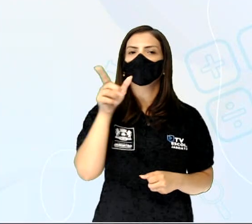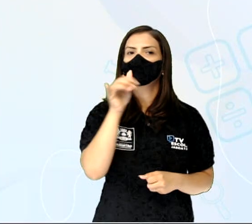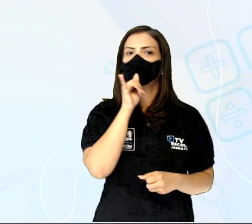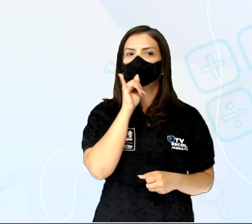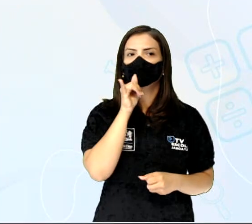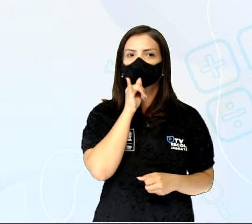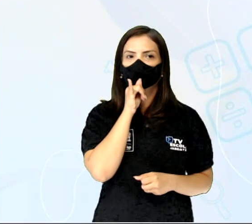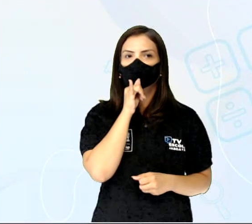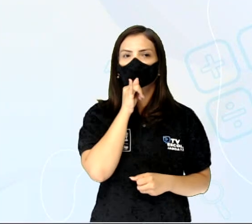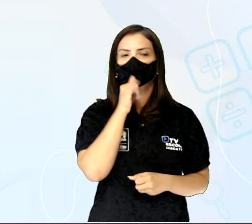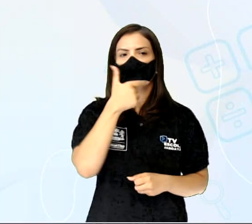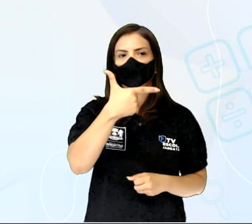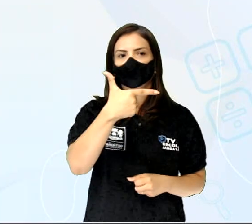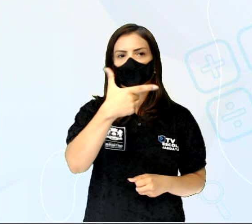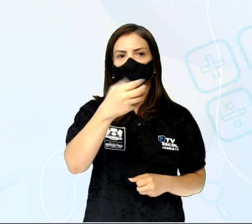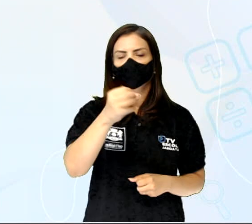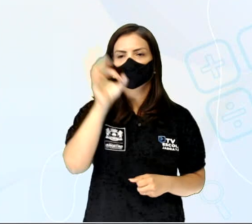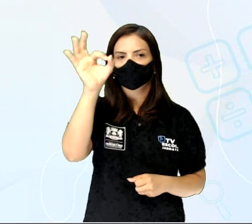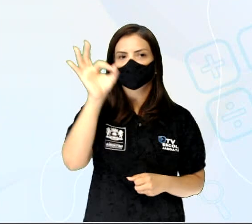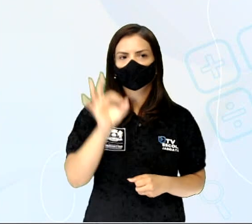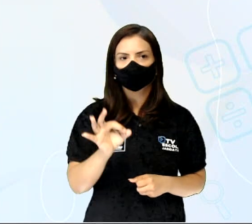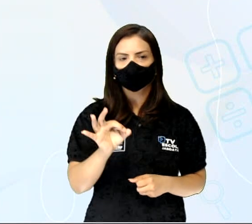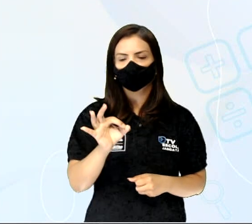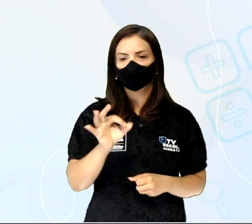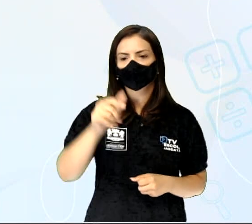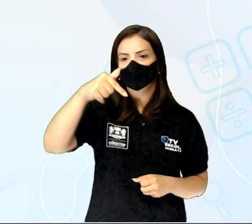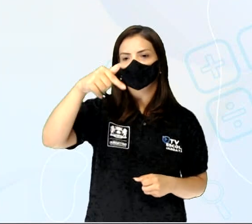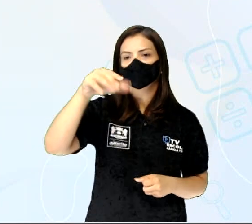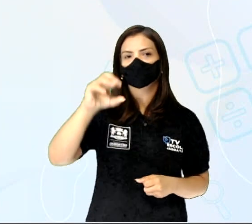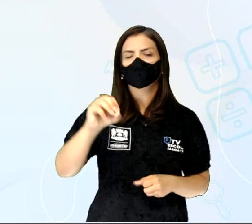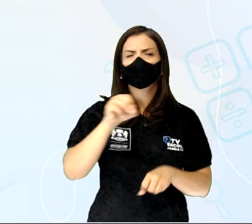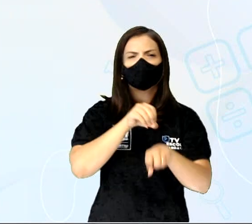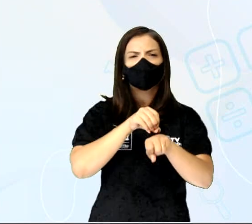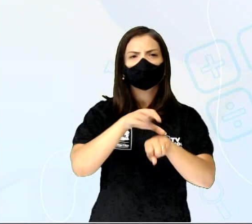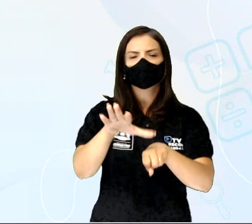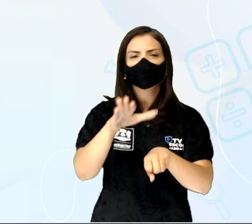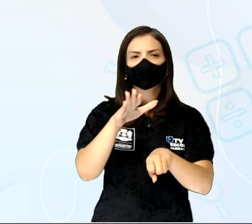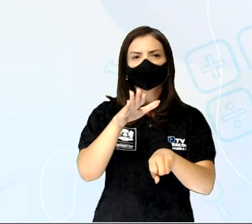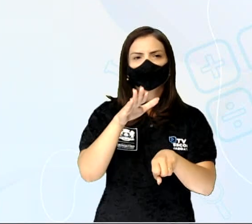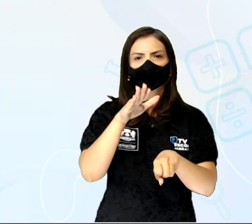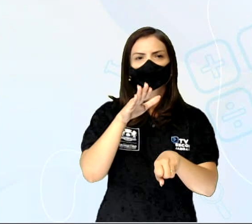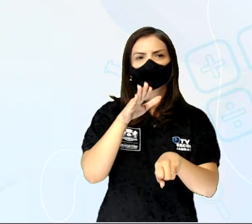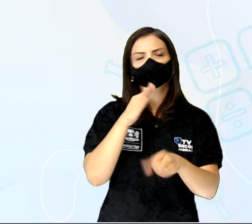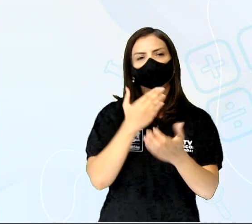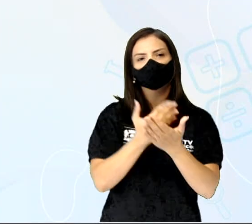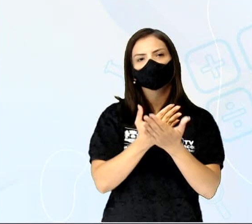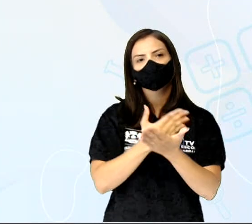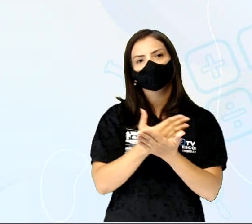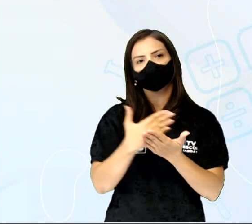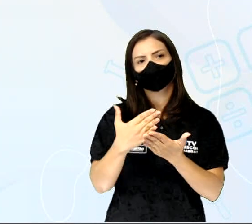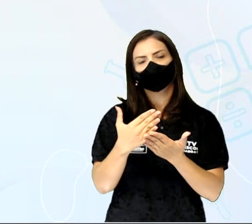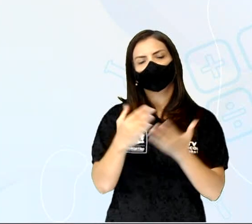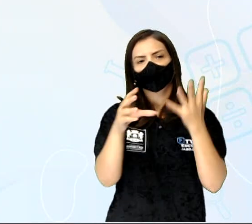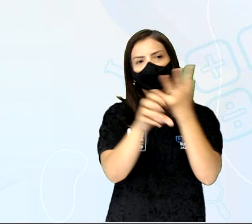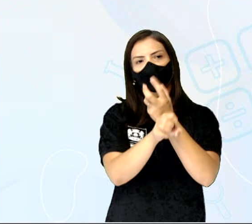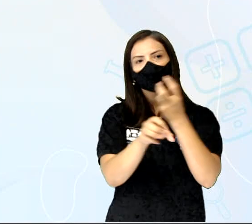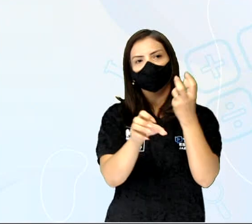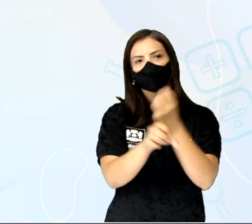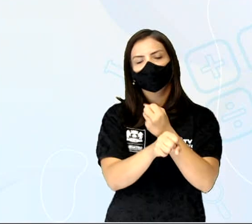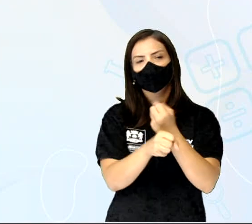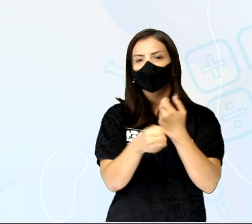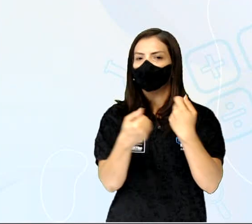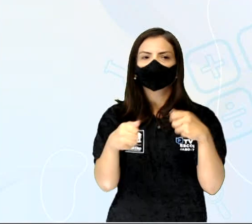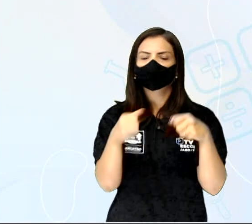de 70. Poderíamos usar aquela dica, o que a gente viu no começo. Mas eu vou mostrar aqui como calcula sem usar a